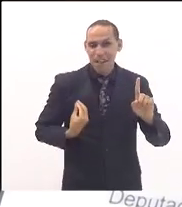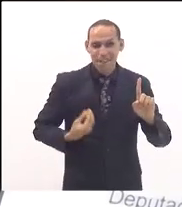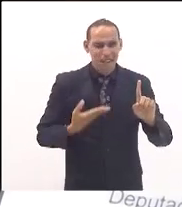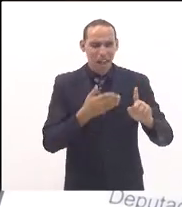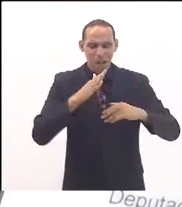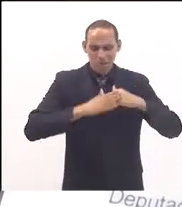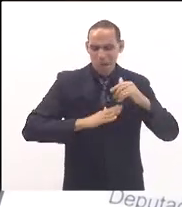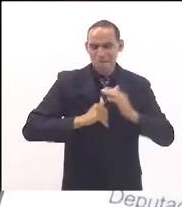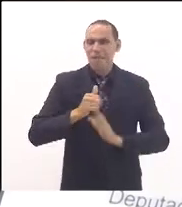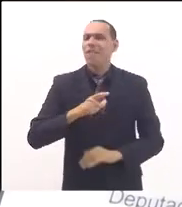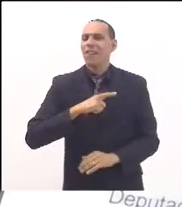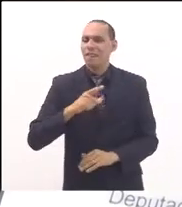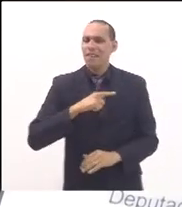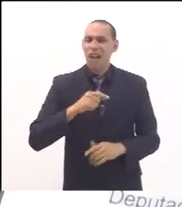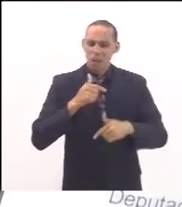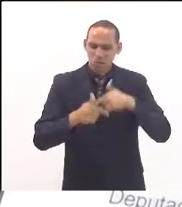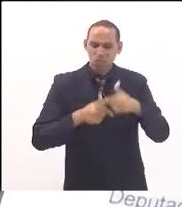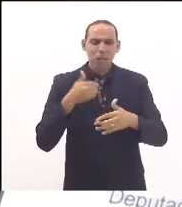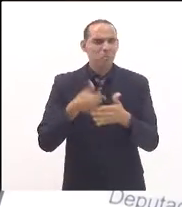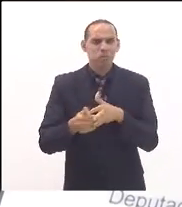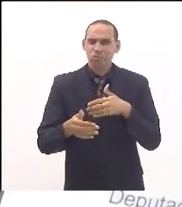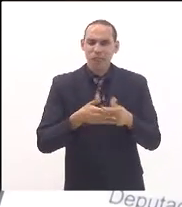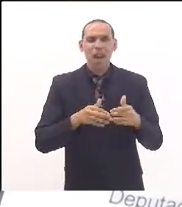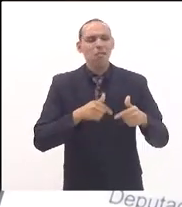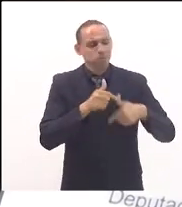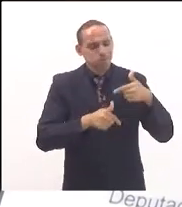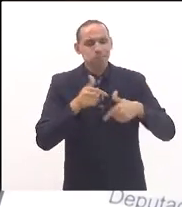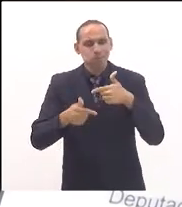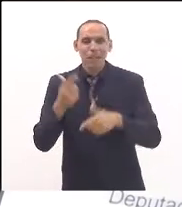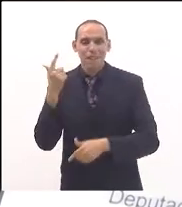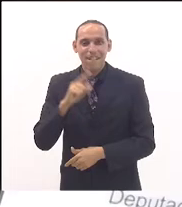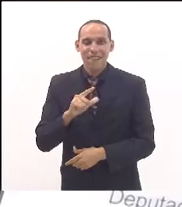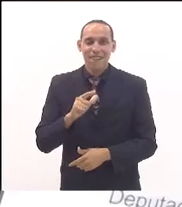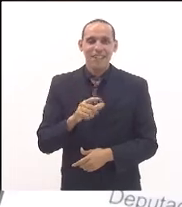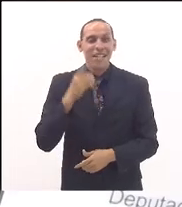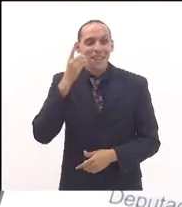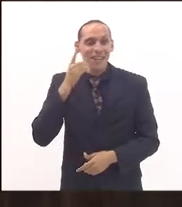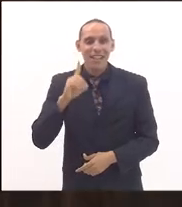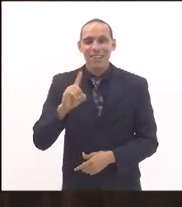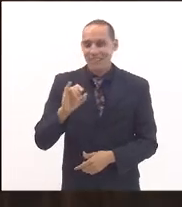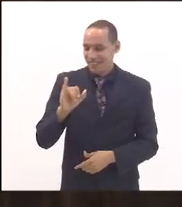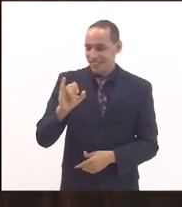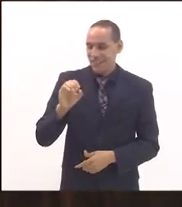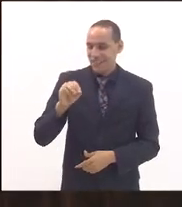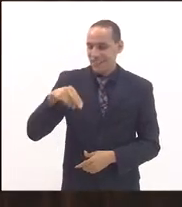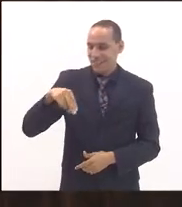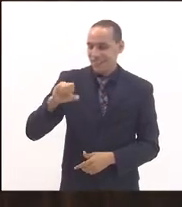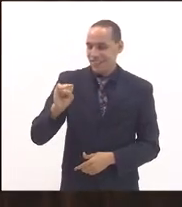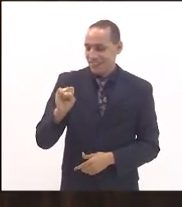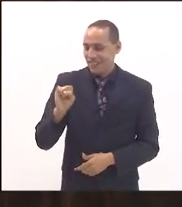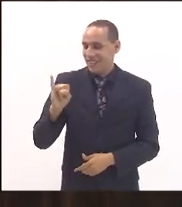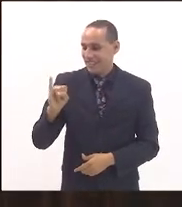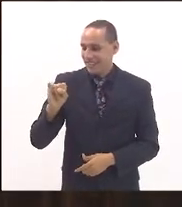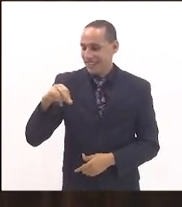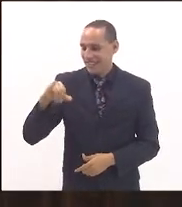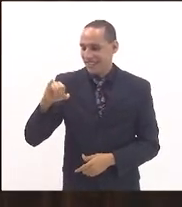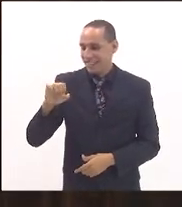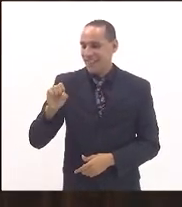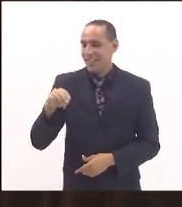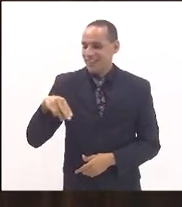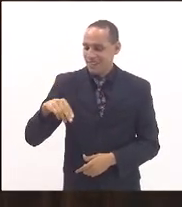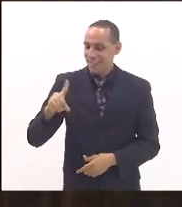plena competência para exercer qualquer função o deputado Dionísio Lins Meus parabéns por a sua homenagem